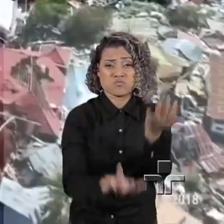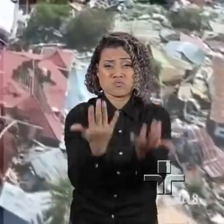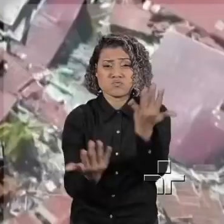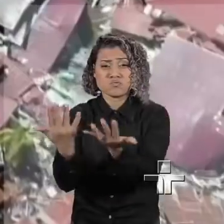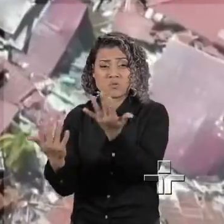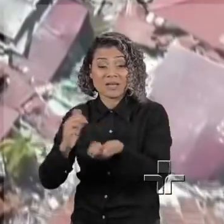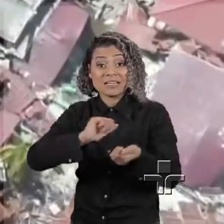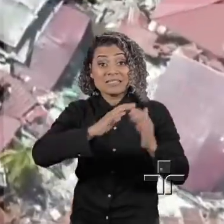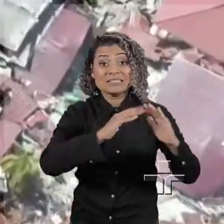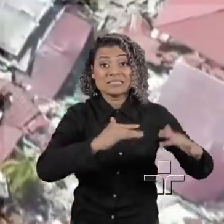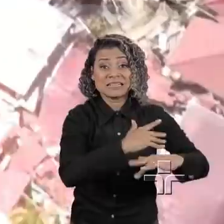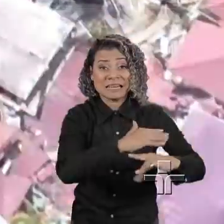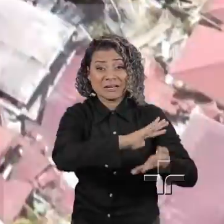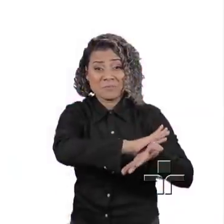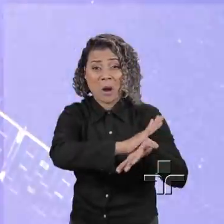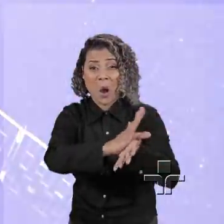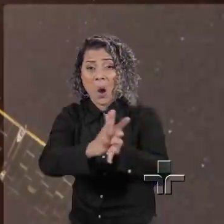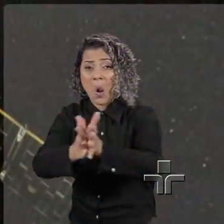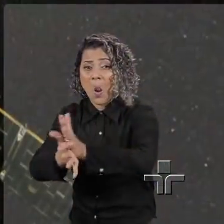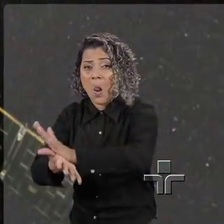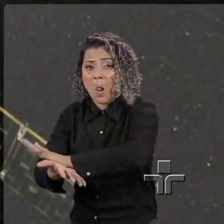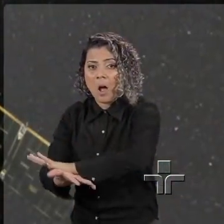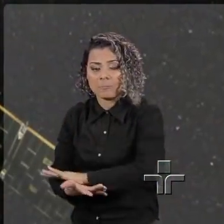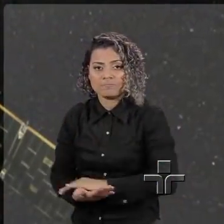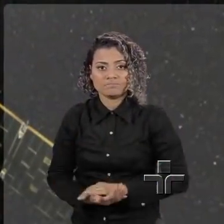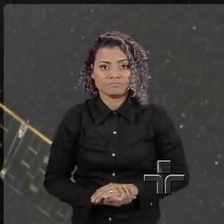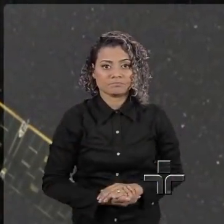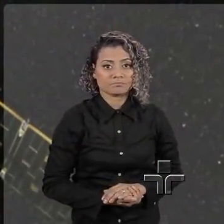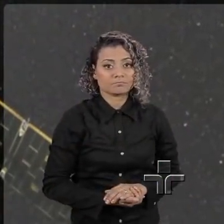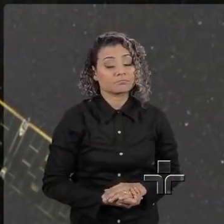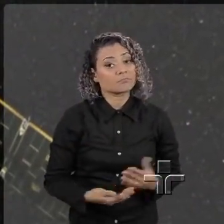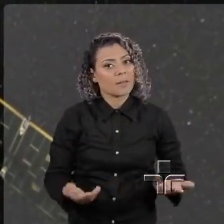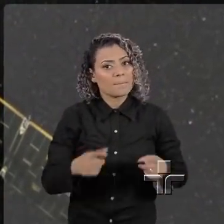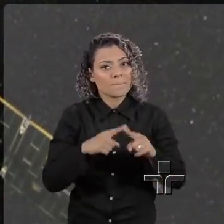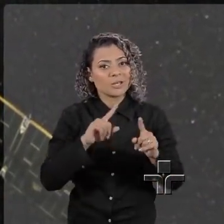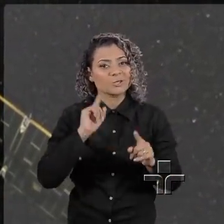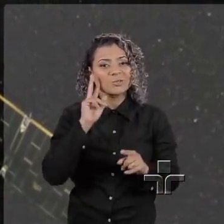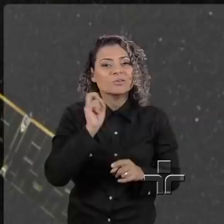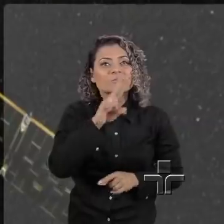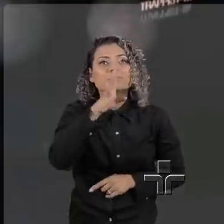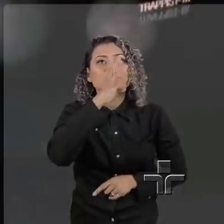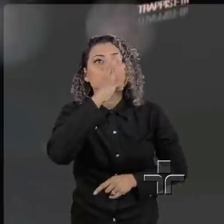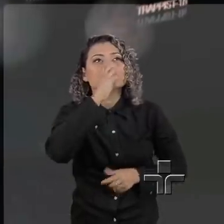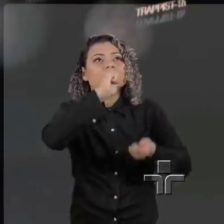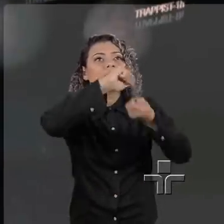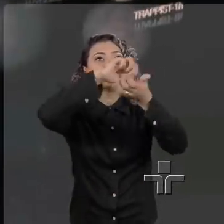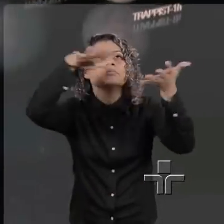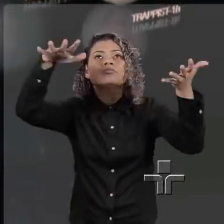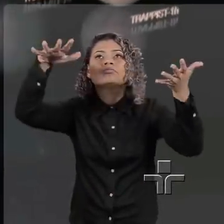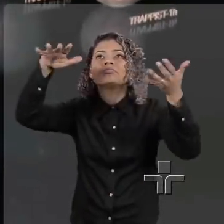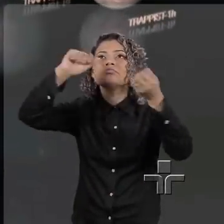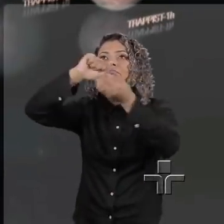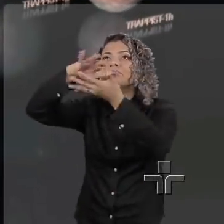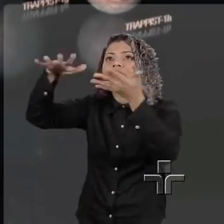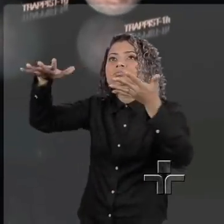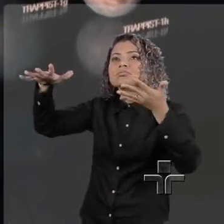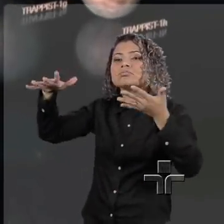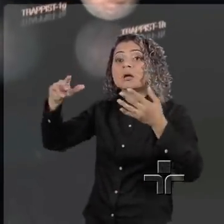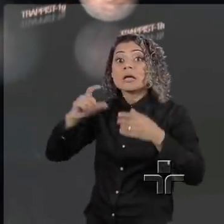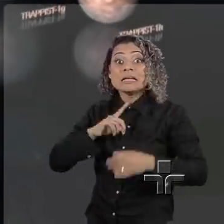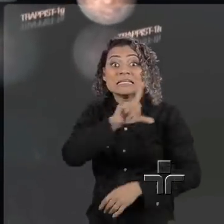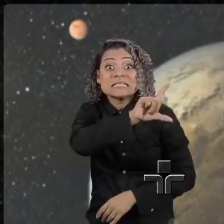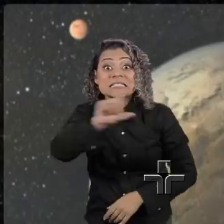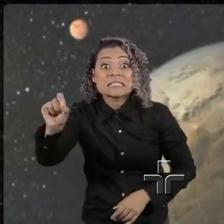foram devastadas. Mas o nosso olhar sobre o universo se expandiu com a descoberta de quase 100